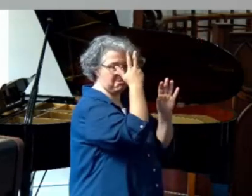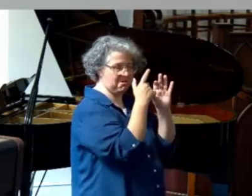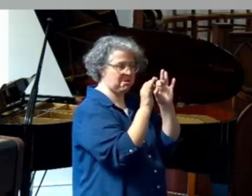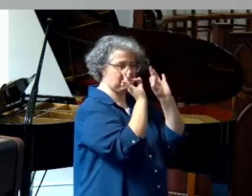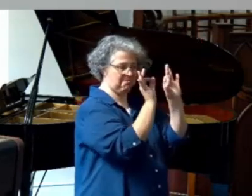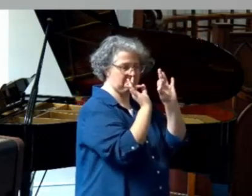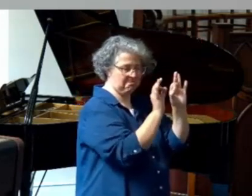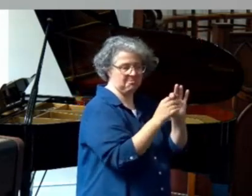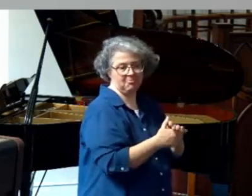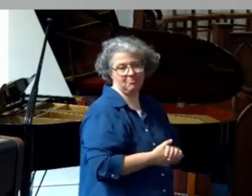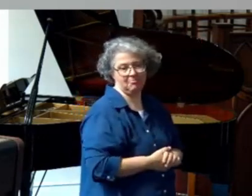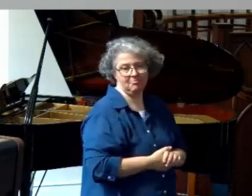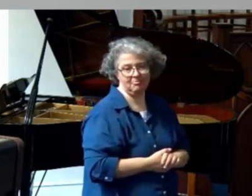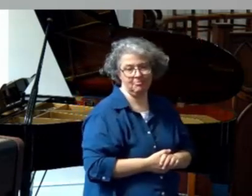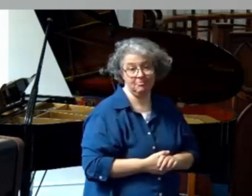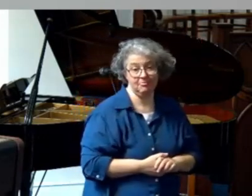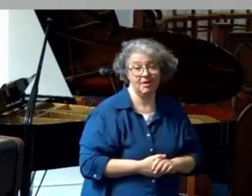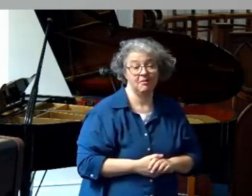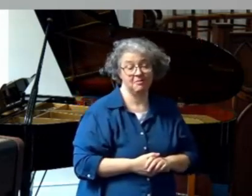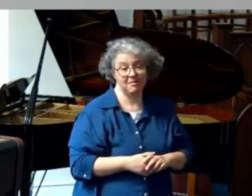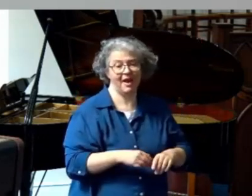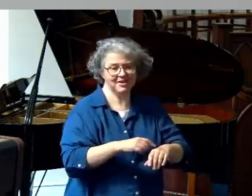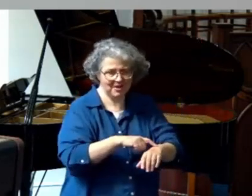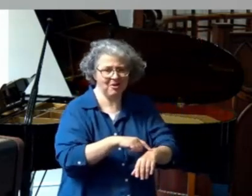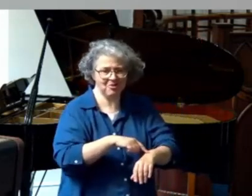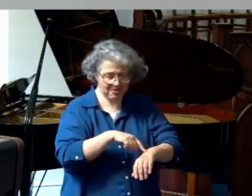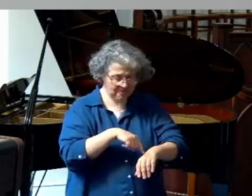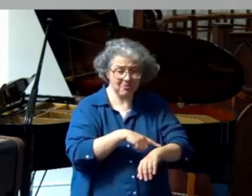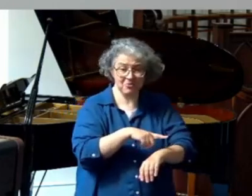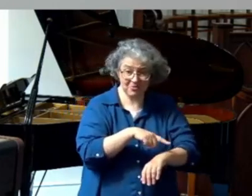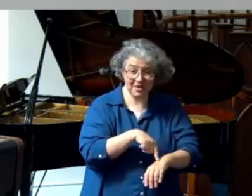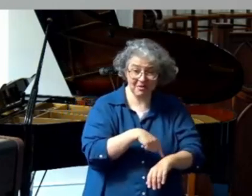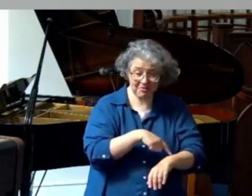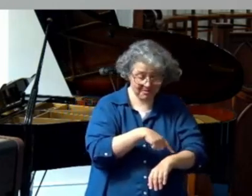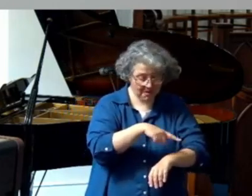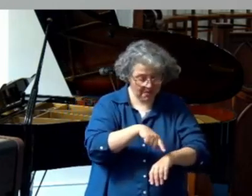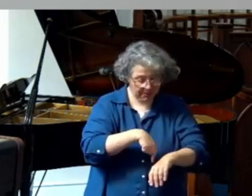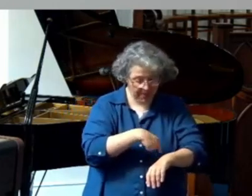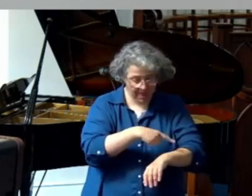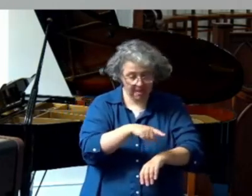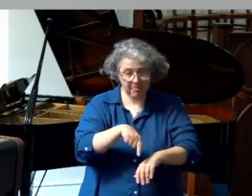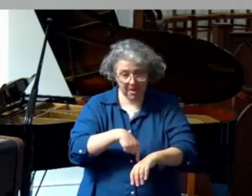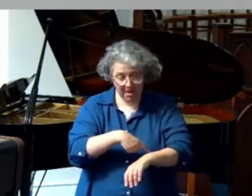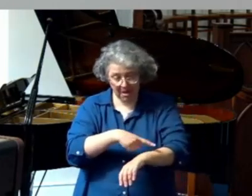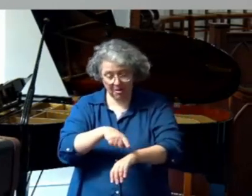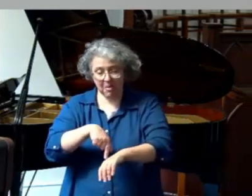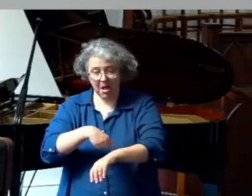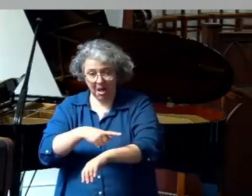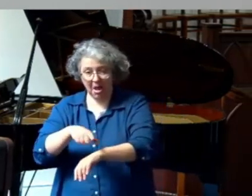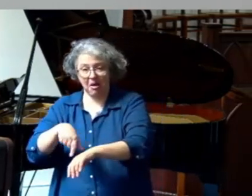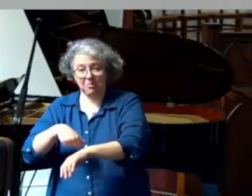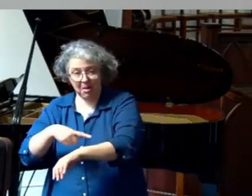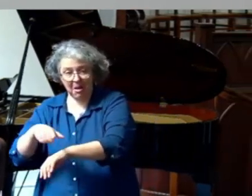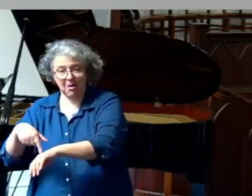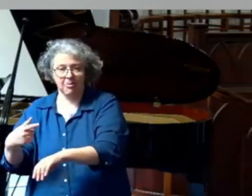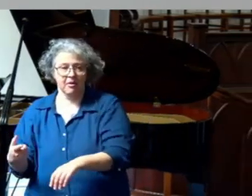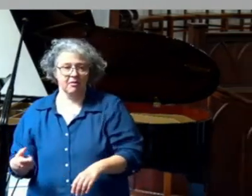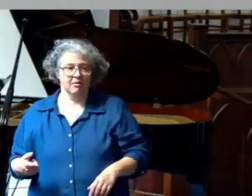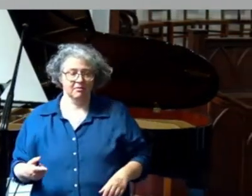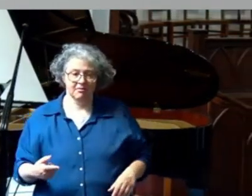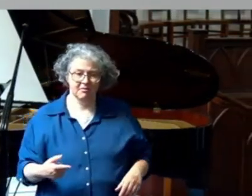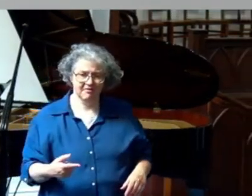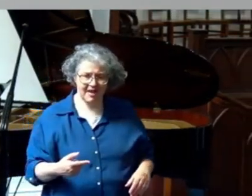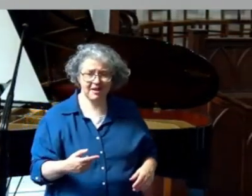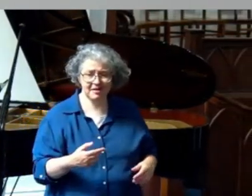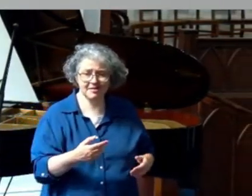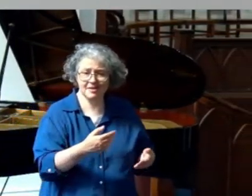passa. Passa. Ele perde um pouco a velocidade dos tempos, ele perde um pouco, por